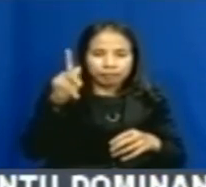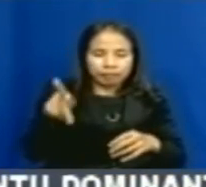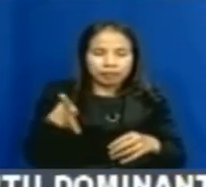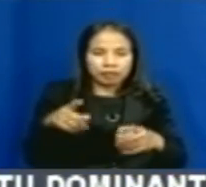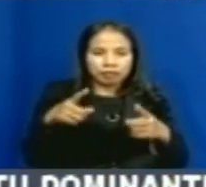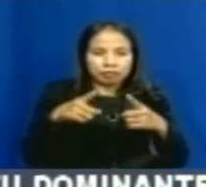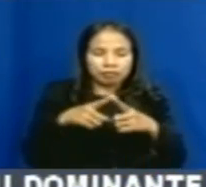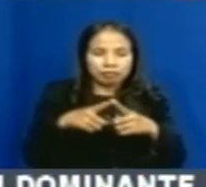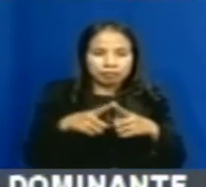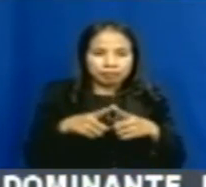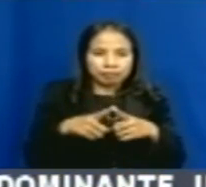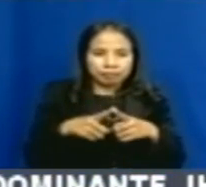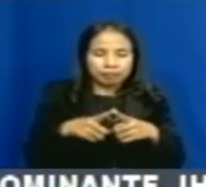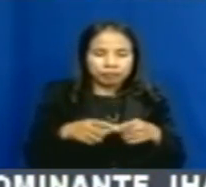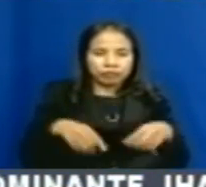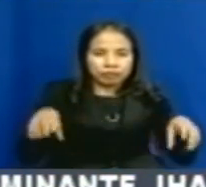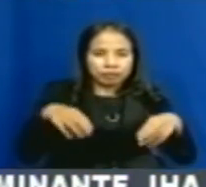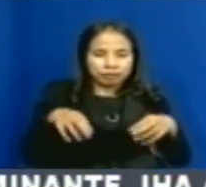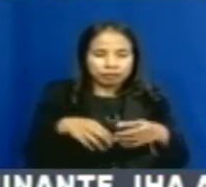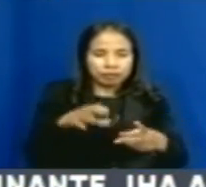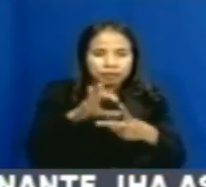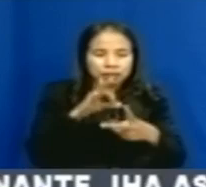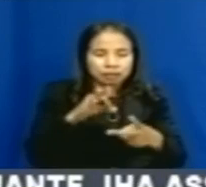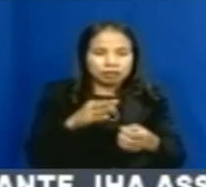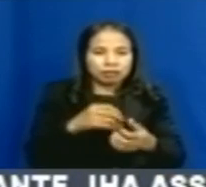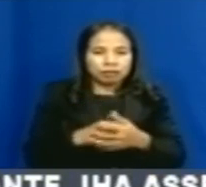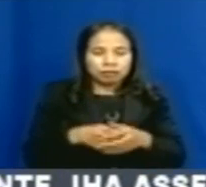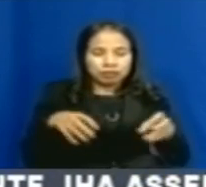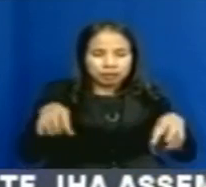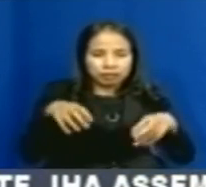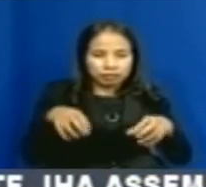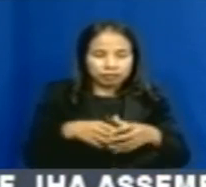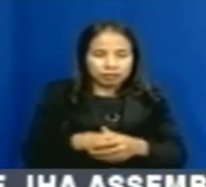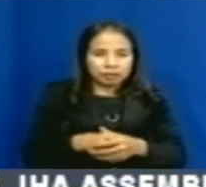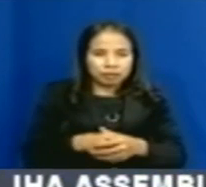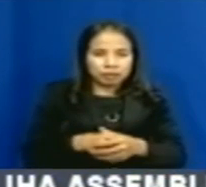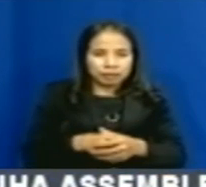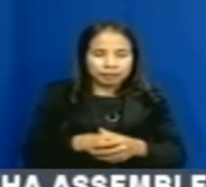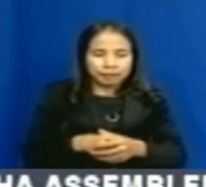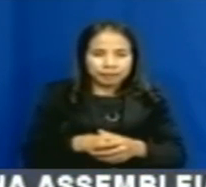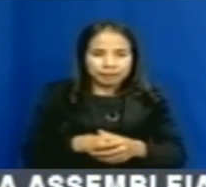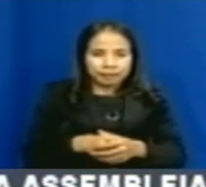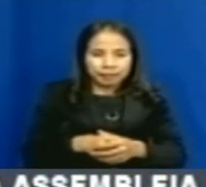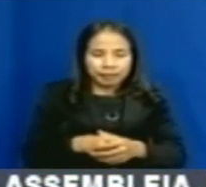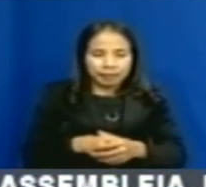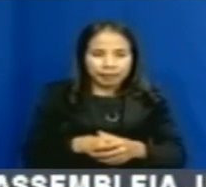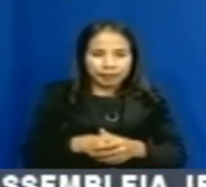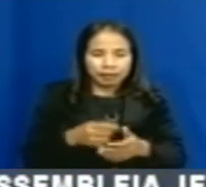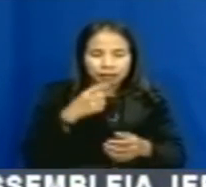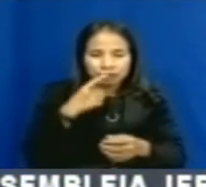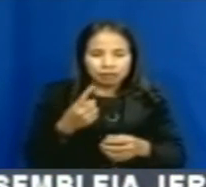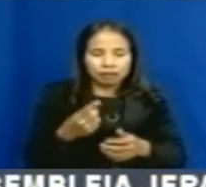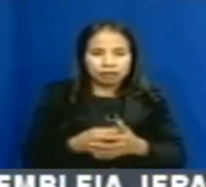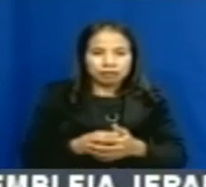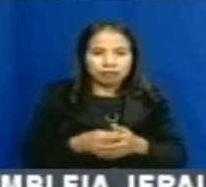ba Portofólio Recrutamento, Seleção no Promoção Carreira, Carmeneza dos Santos Monteiro afirma, empossado